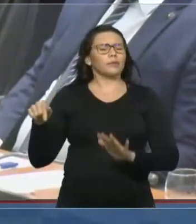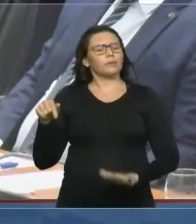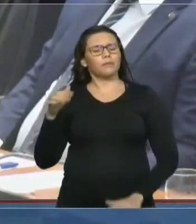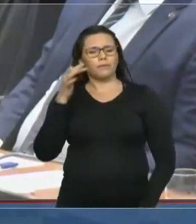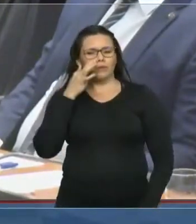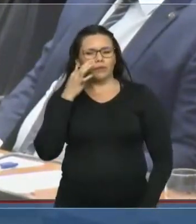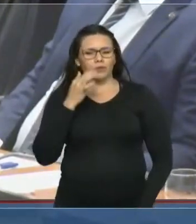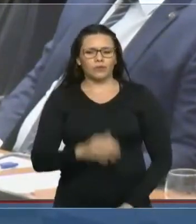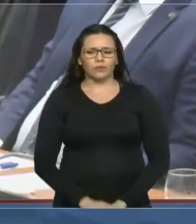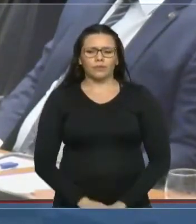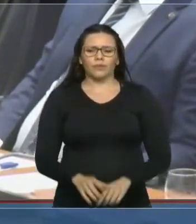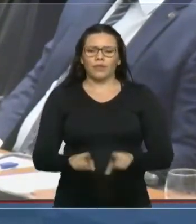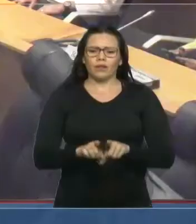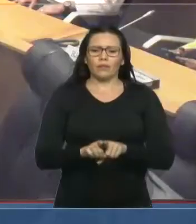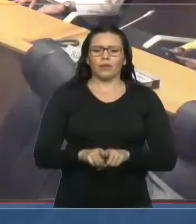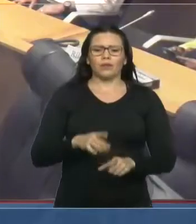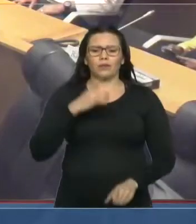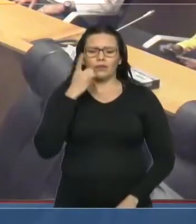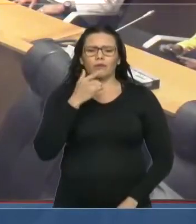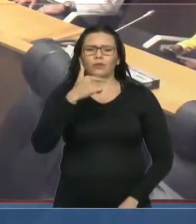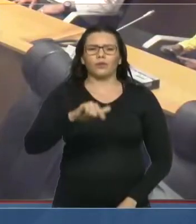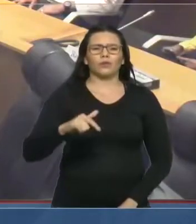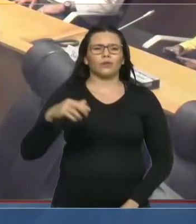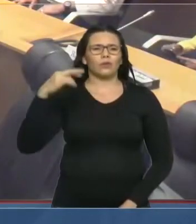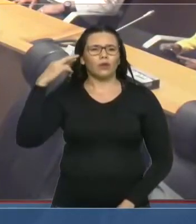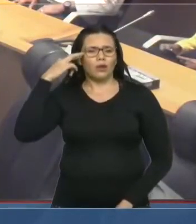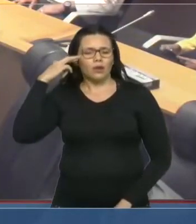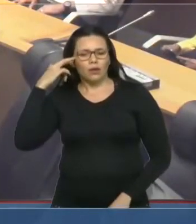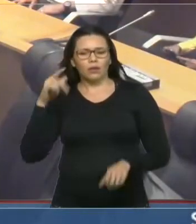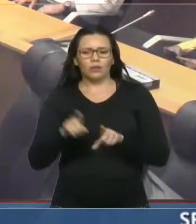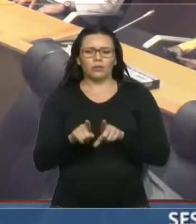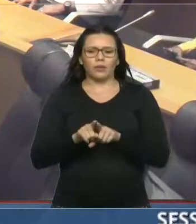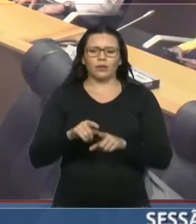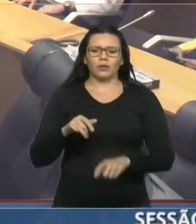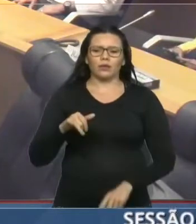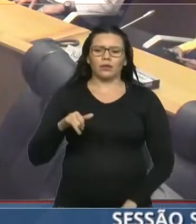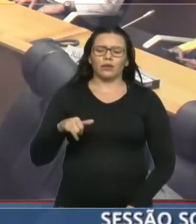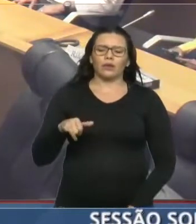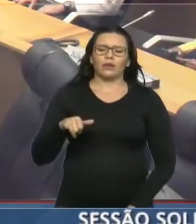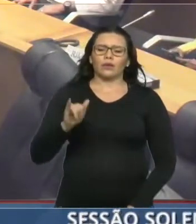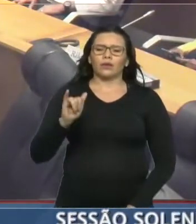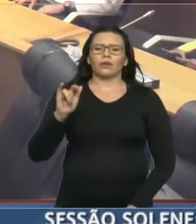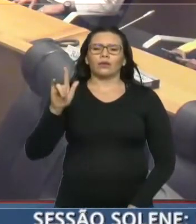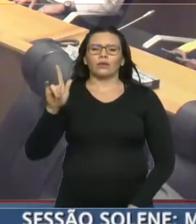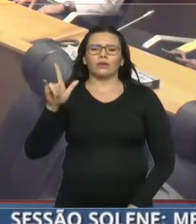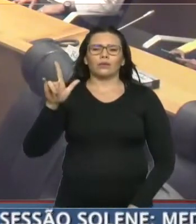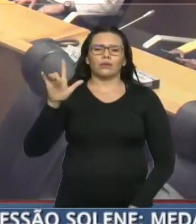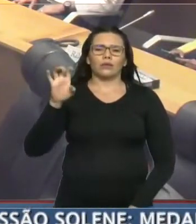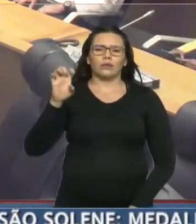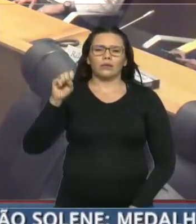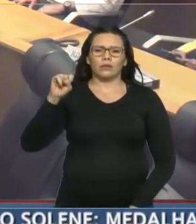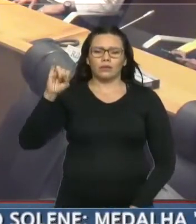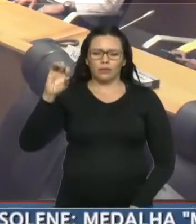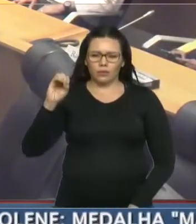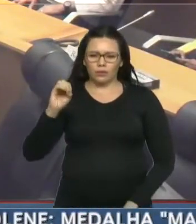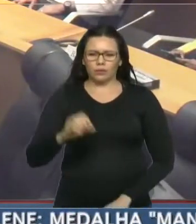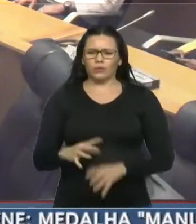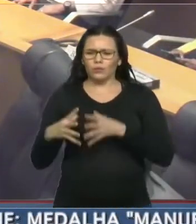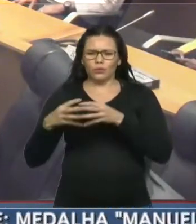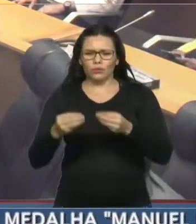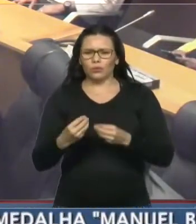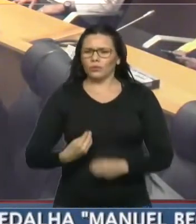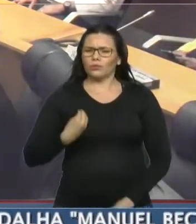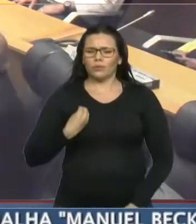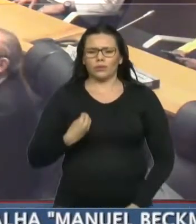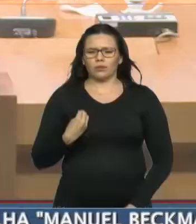não pude nominar, Roberto Costa, Iglesias, todos aí, mas que estão aqui de coração e que eu